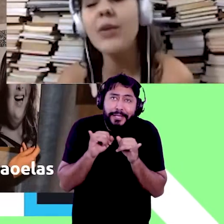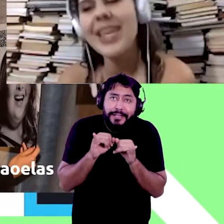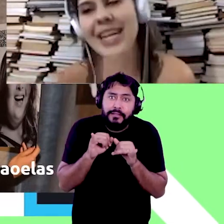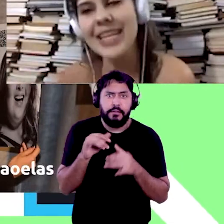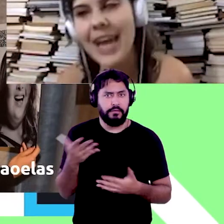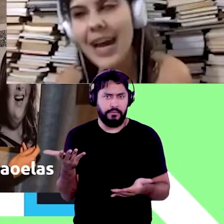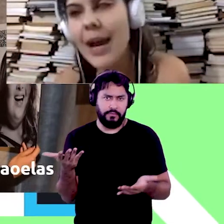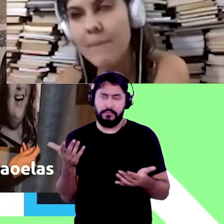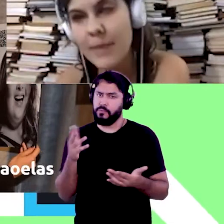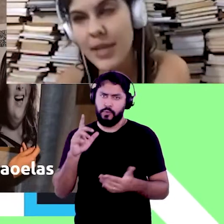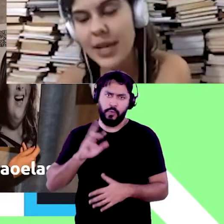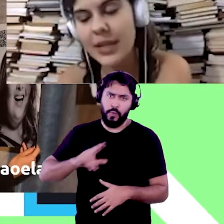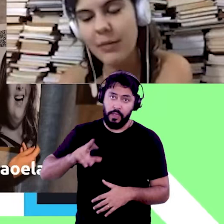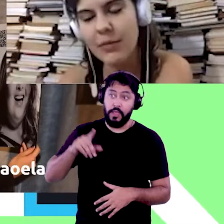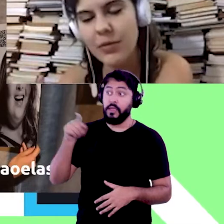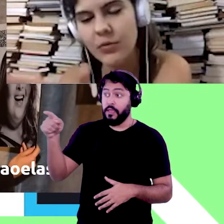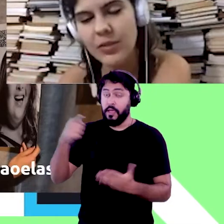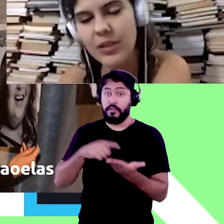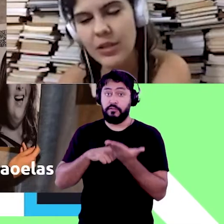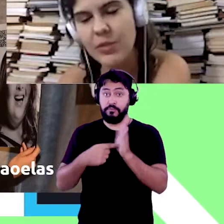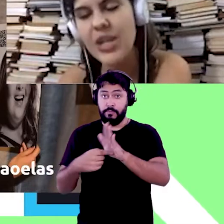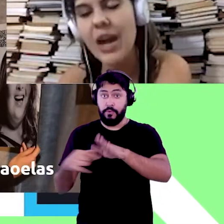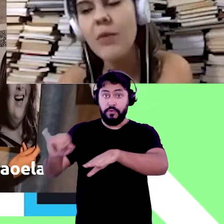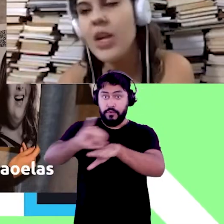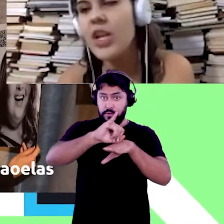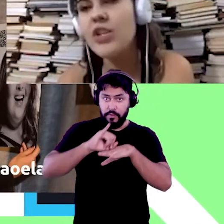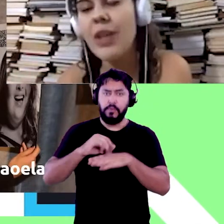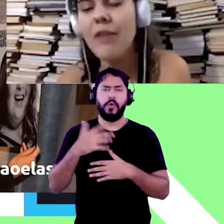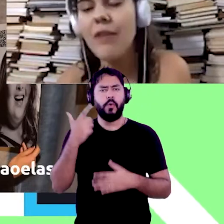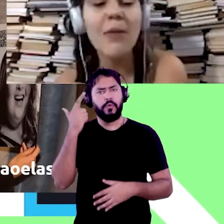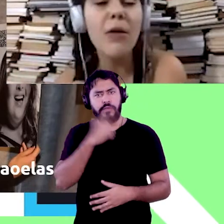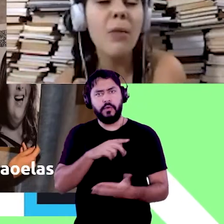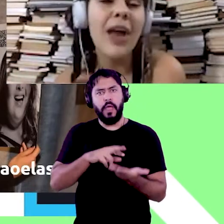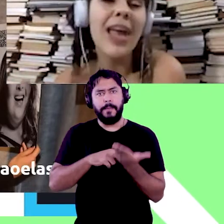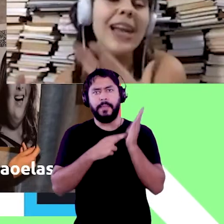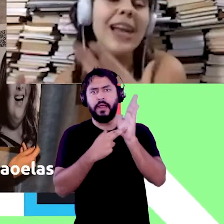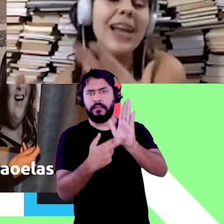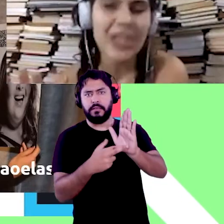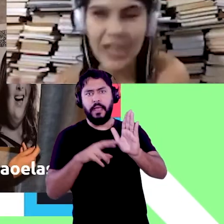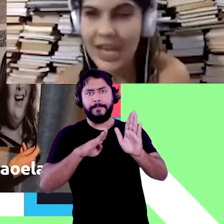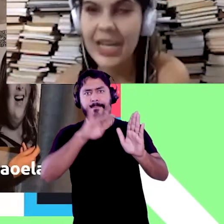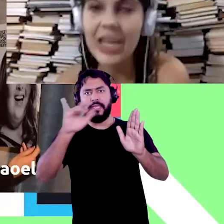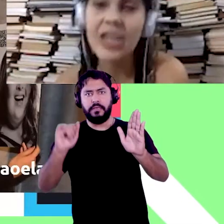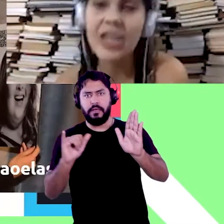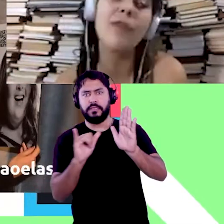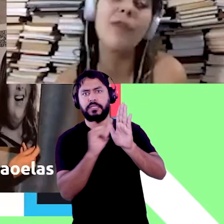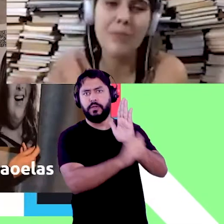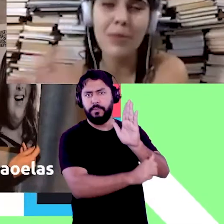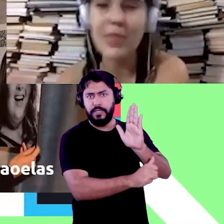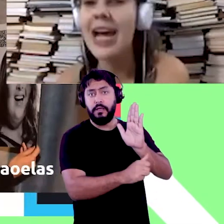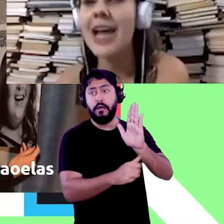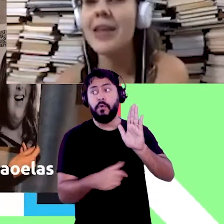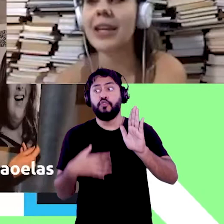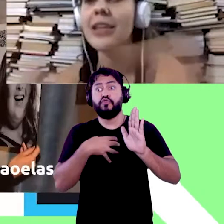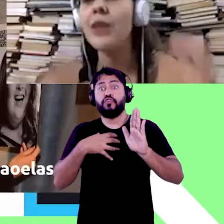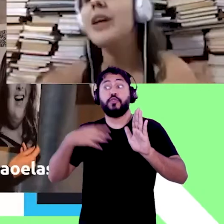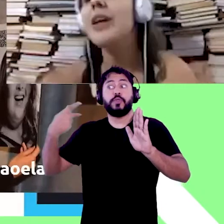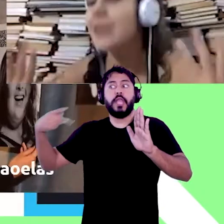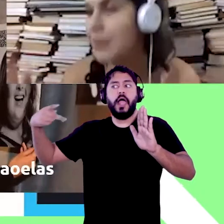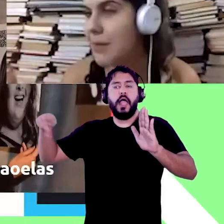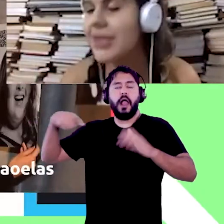conseguiu retratar a Bia, que é uma pessoa com síndrome de Down, da forma como ela se enxerga e de uma forma empoderada.